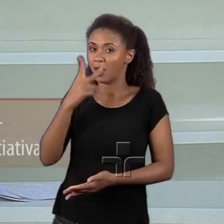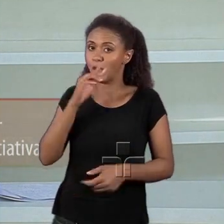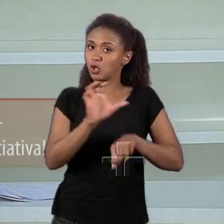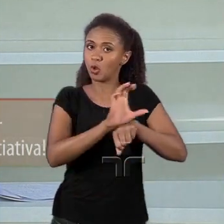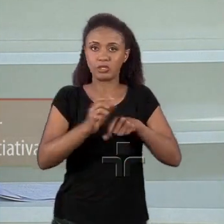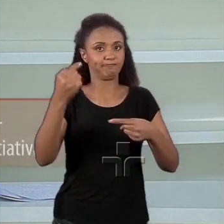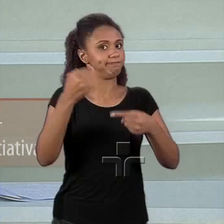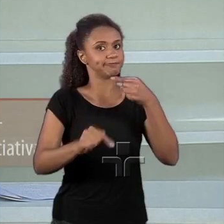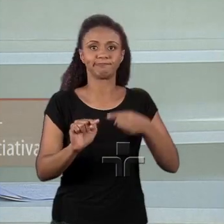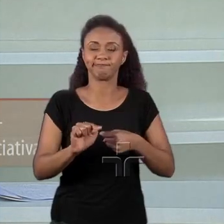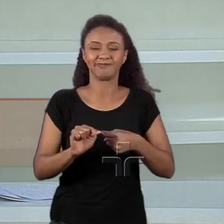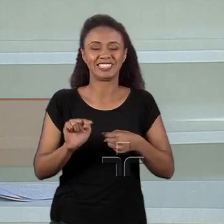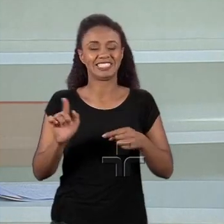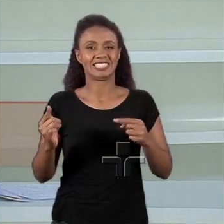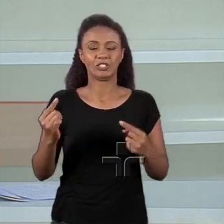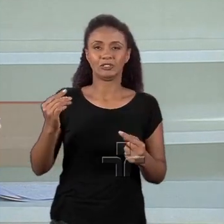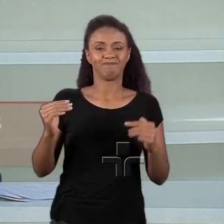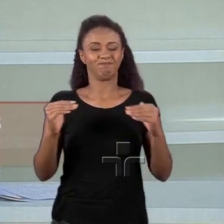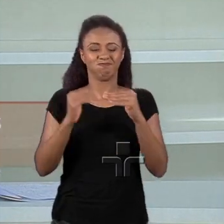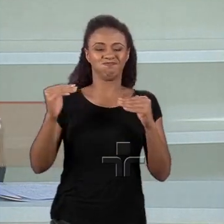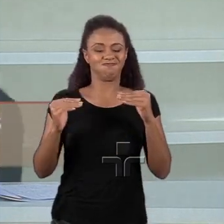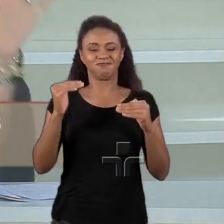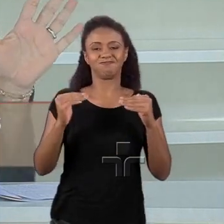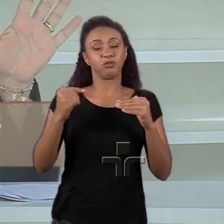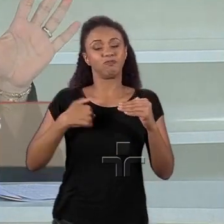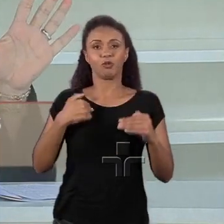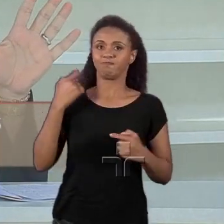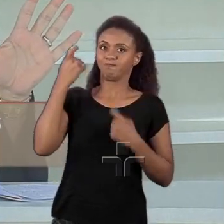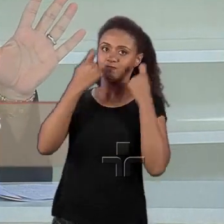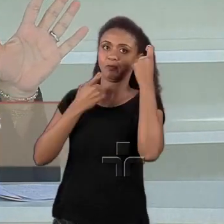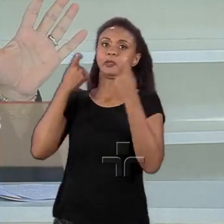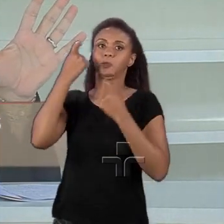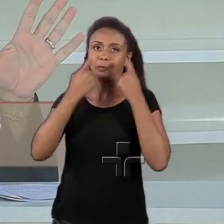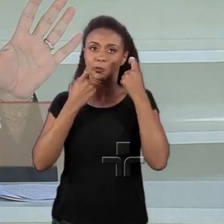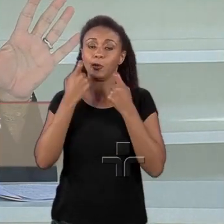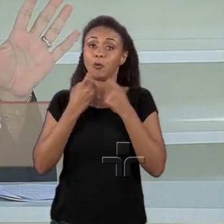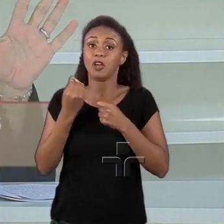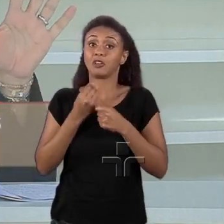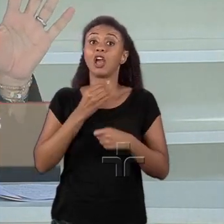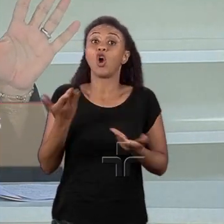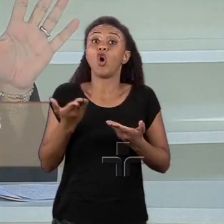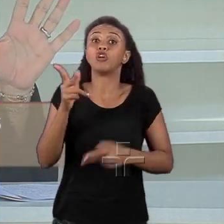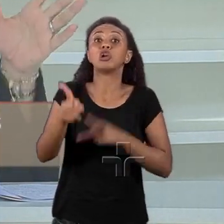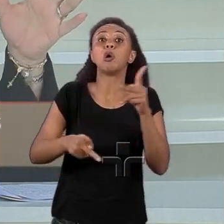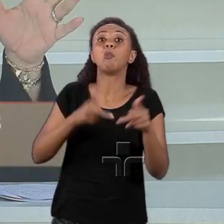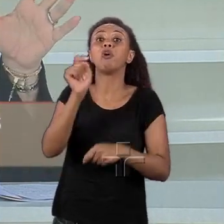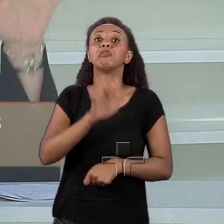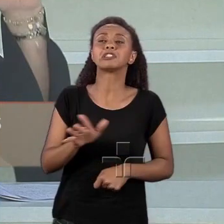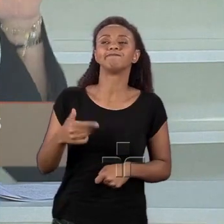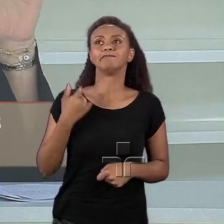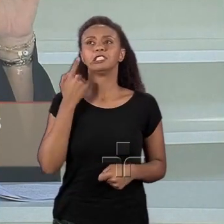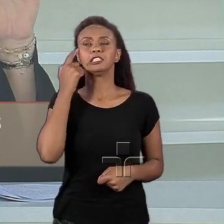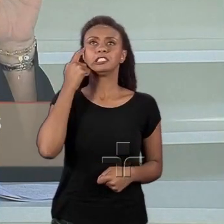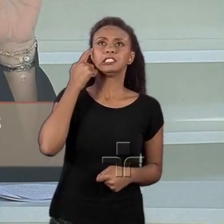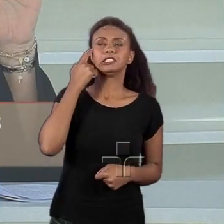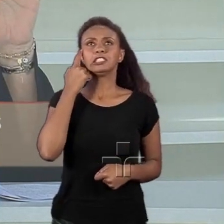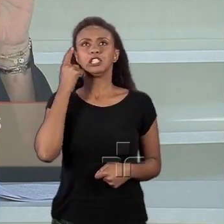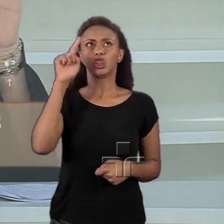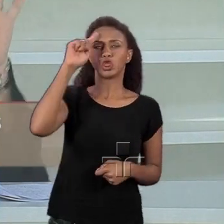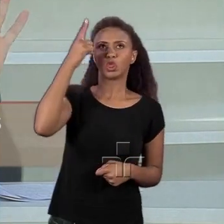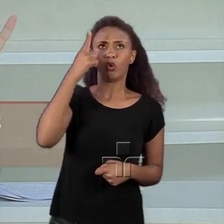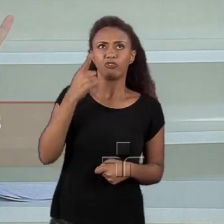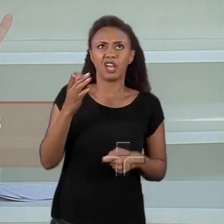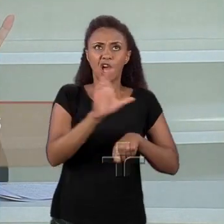E essa diversidade me preocupa muito, porque deixa o Brasil em dúvida. O que vale mais é a nossa